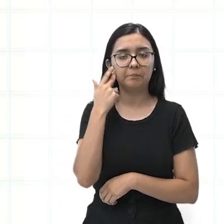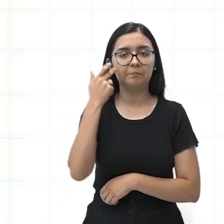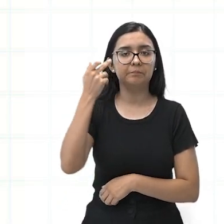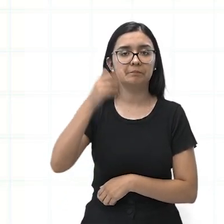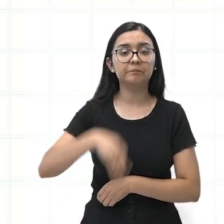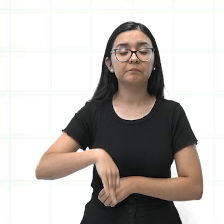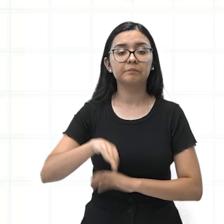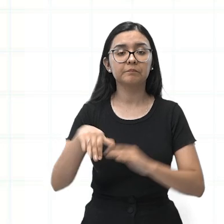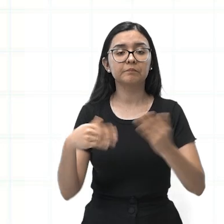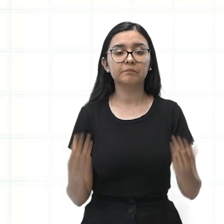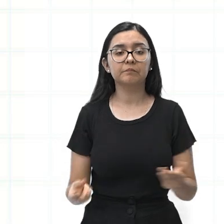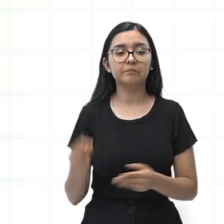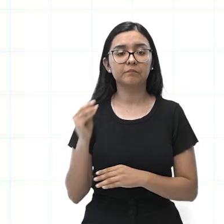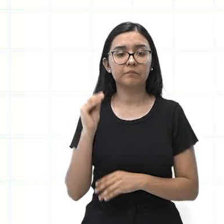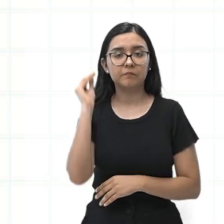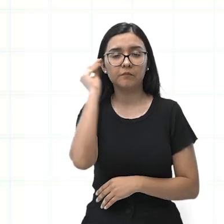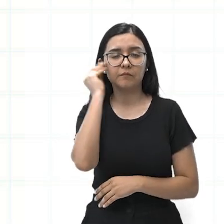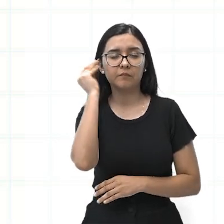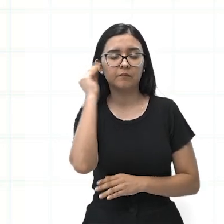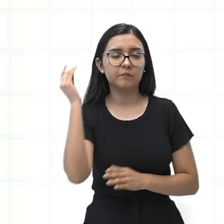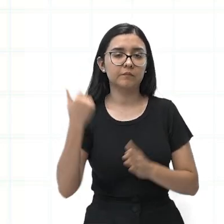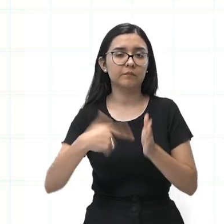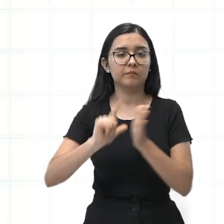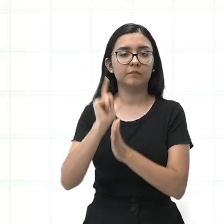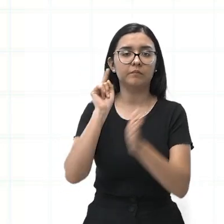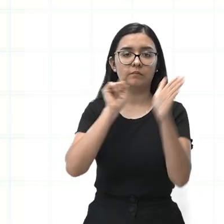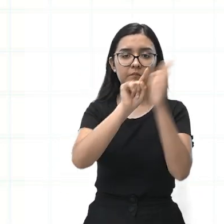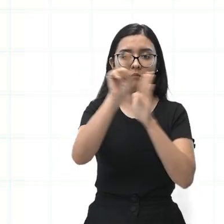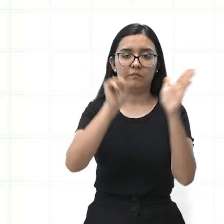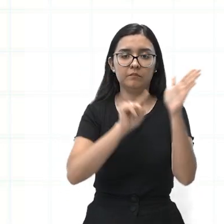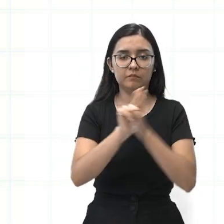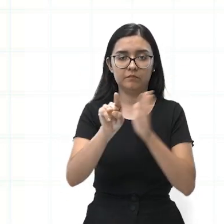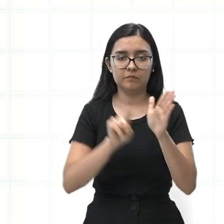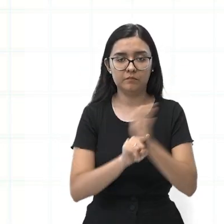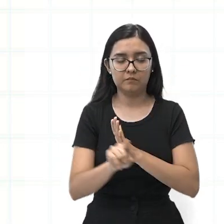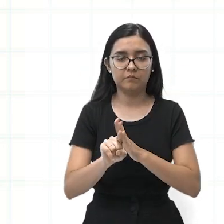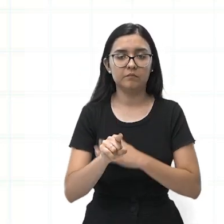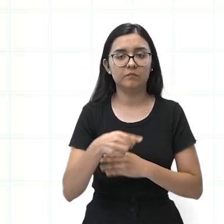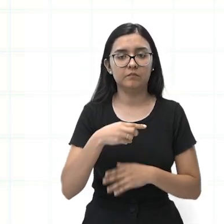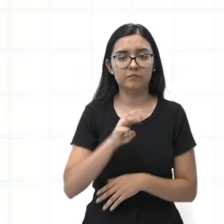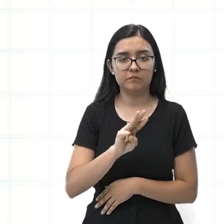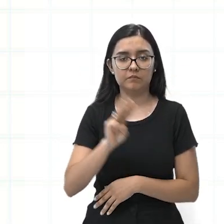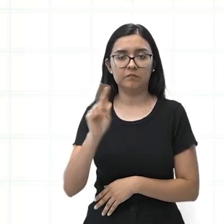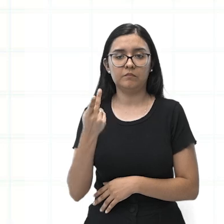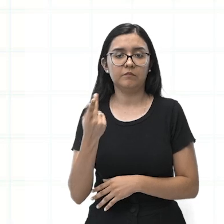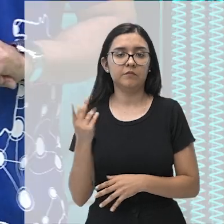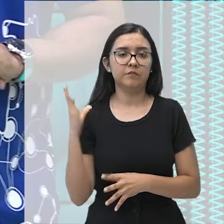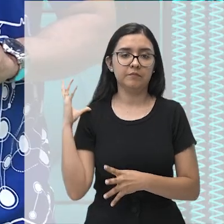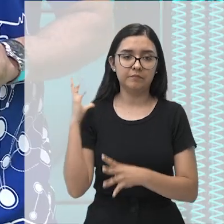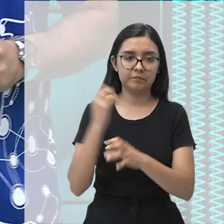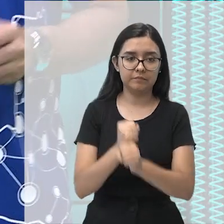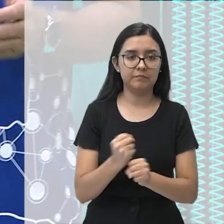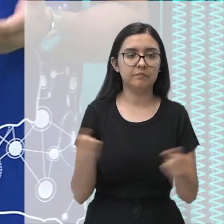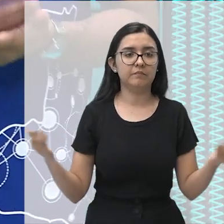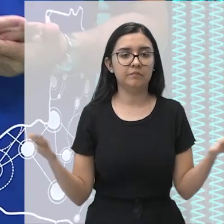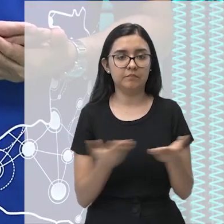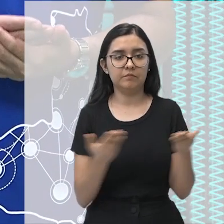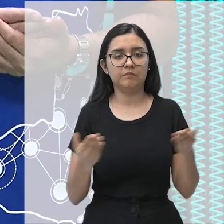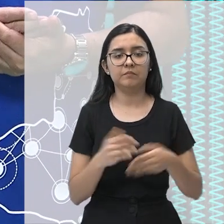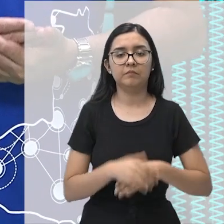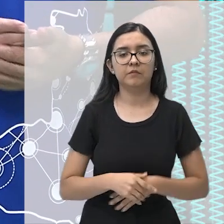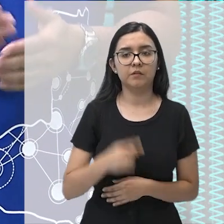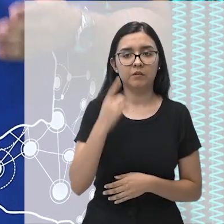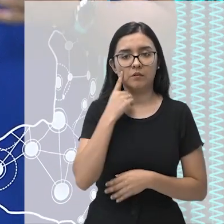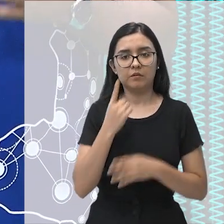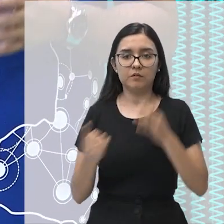bom? Bem, o que nós vimos antes naquelas perguntas são as WH questions que a gente vai rever agora, olha só. As